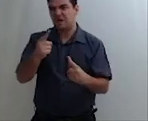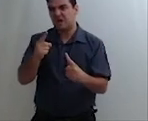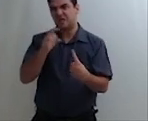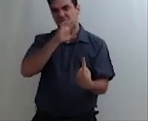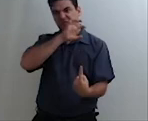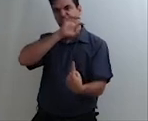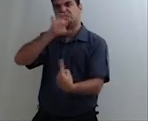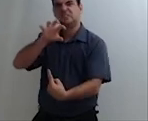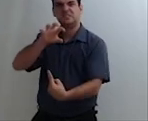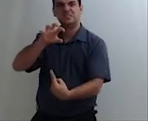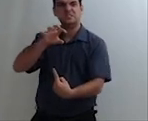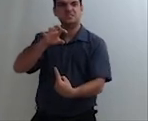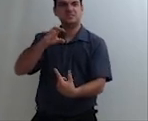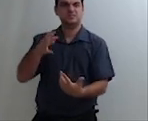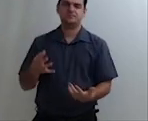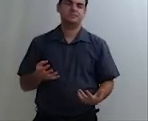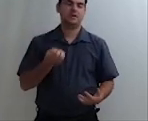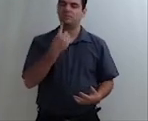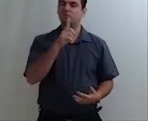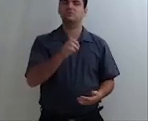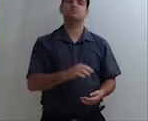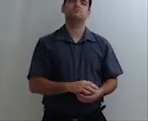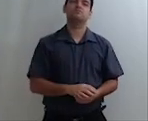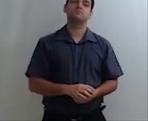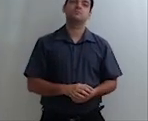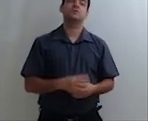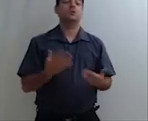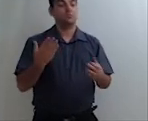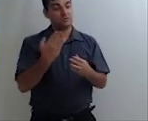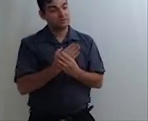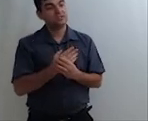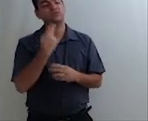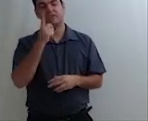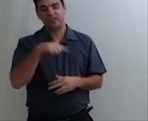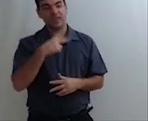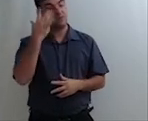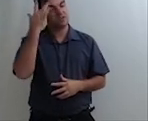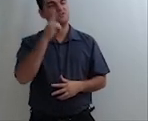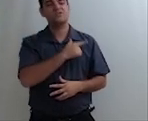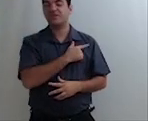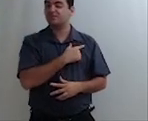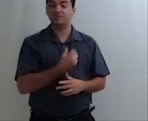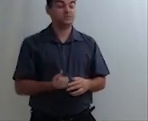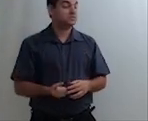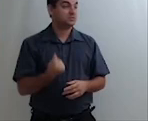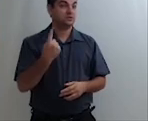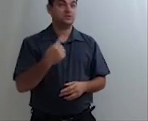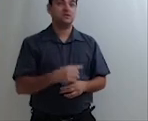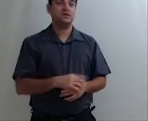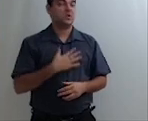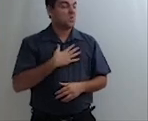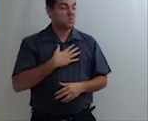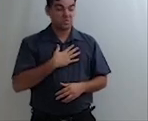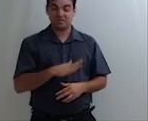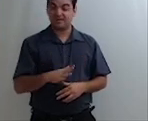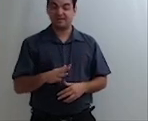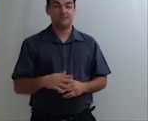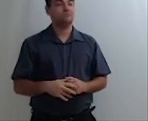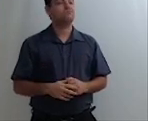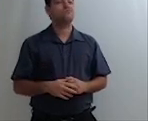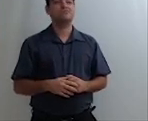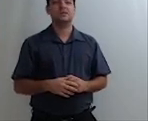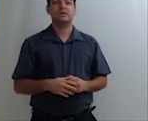esse rapaz o processo é feio um dos mais feios que eu vi mas não